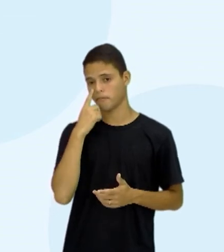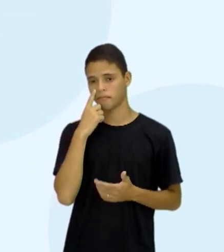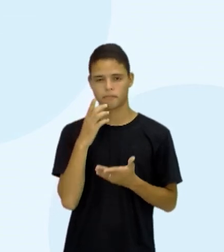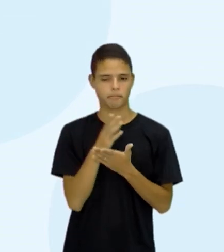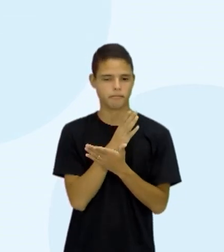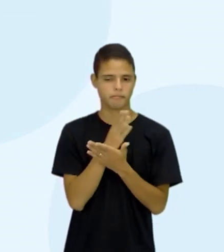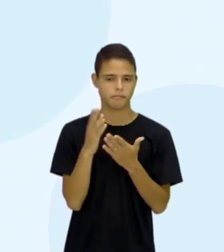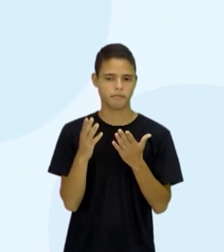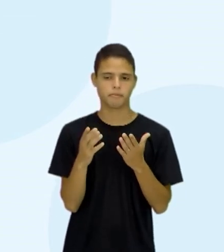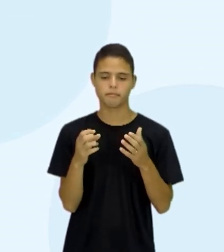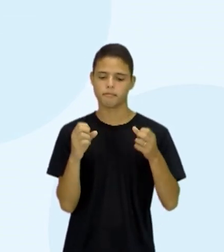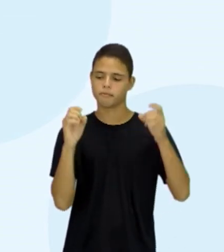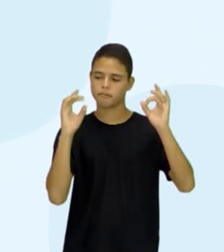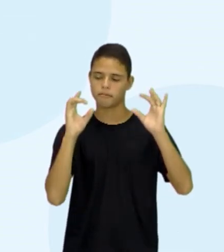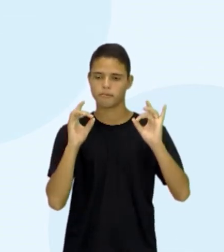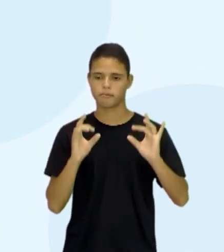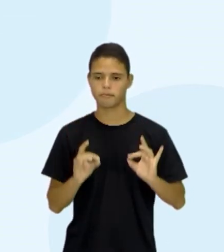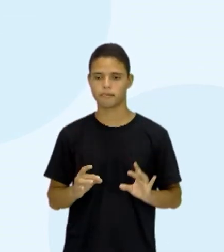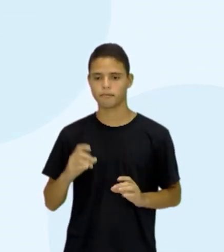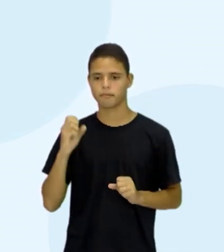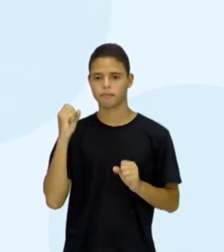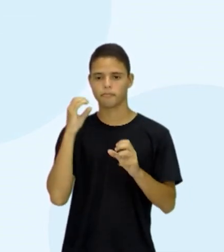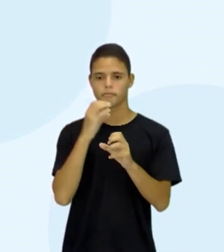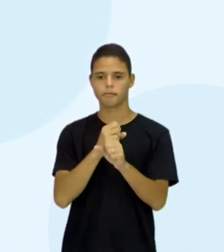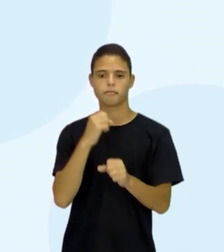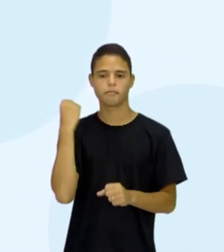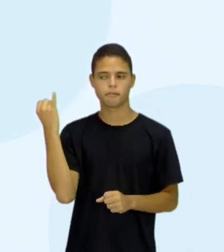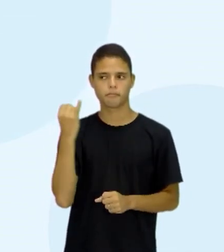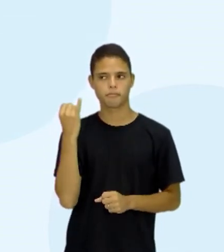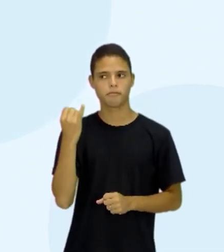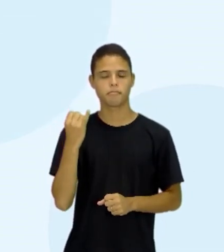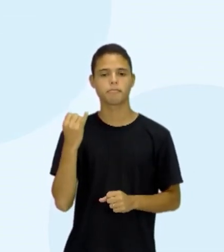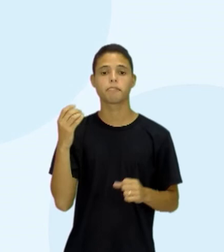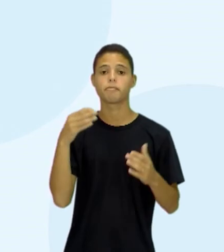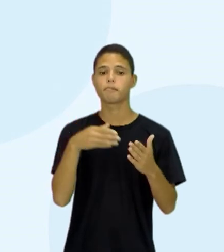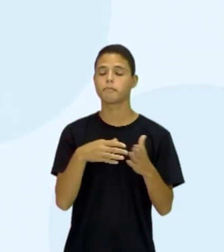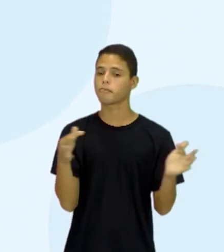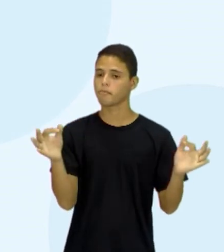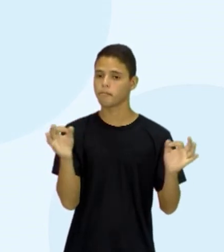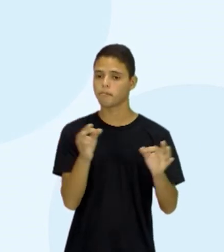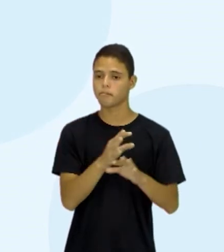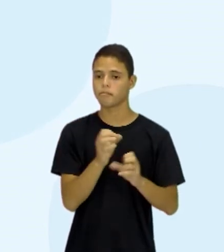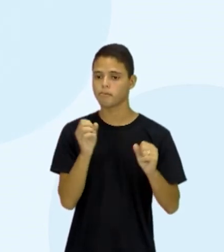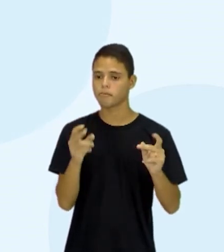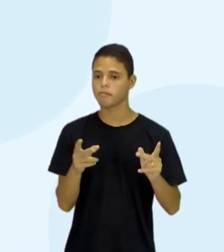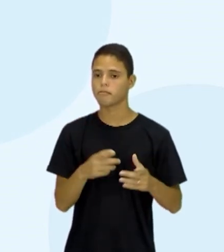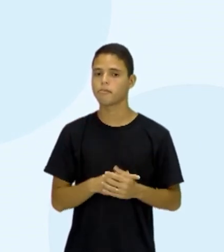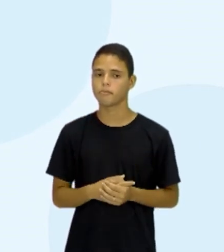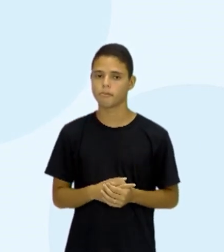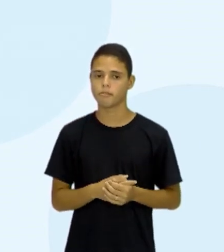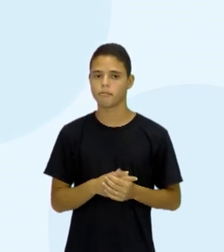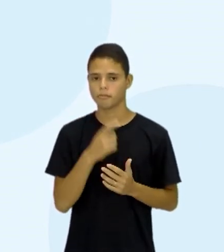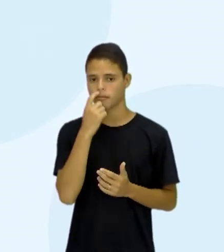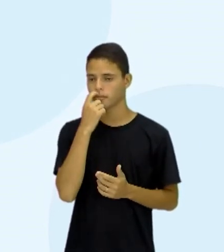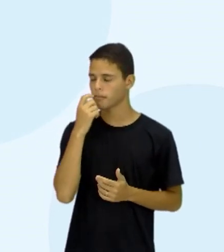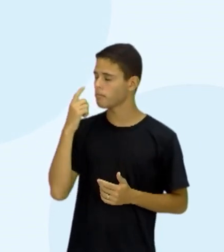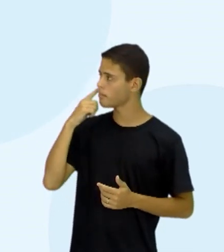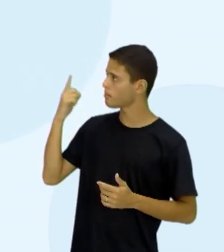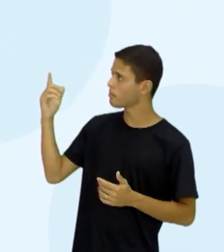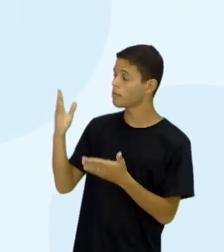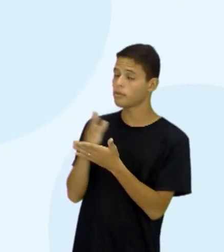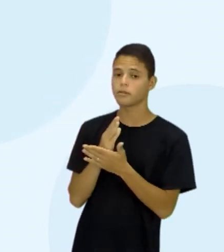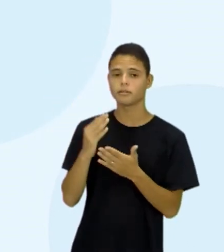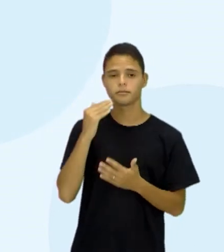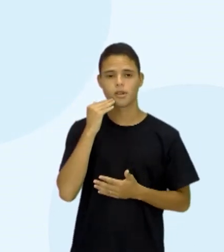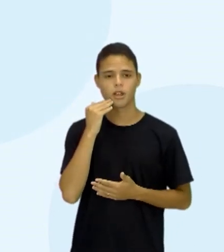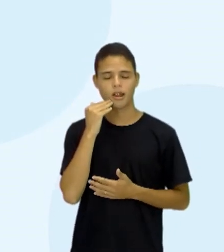pontos importantes antes de fazer as considerações finais aqui, eu e Joel. Pode ser, Joel? Sim. As deformações superficiais da